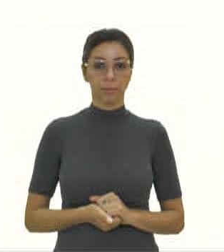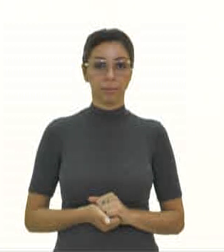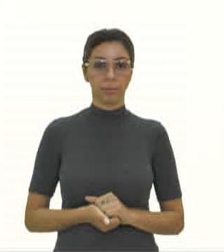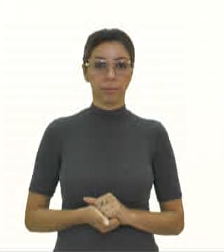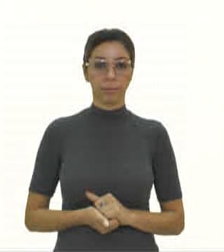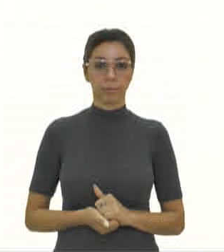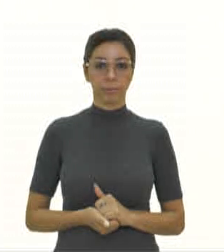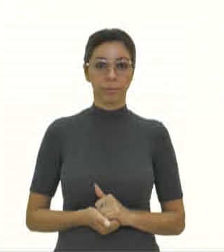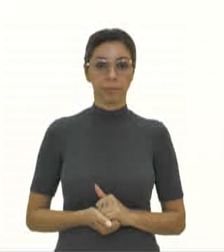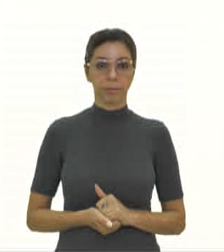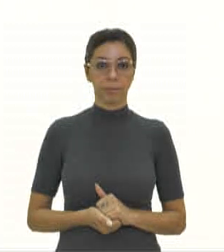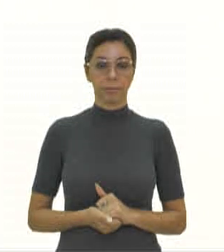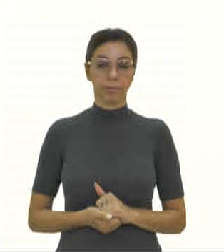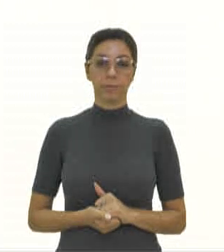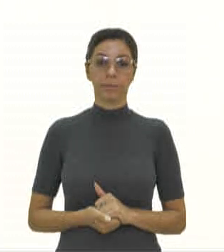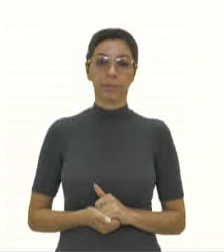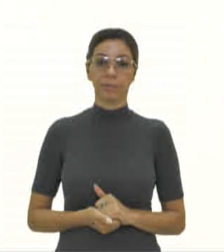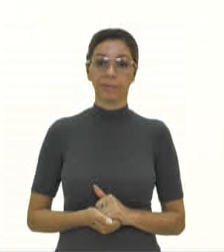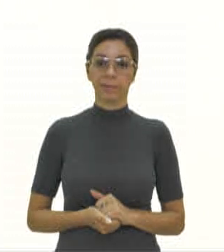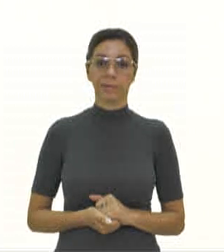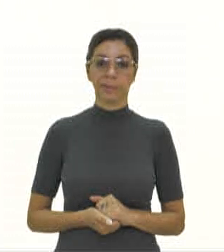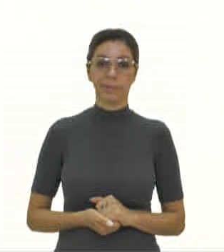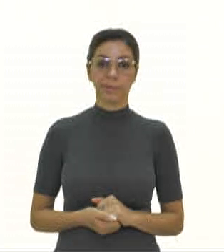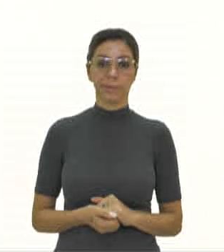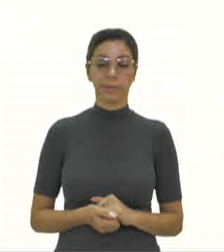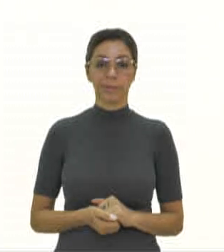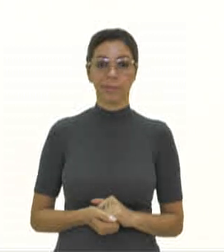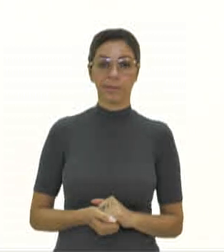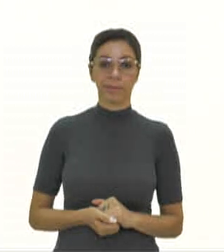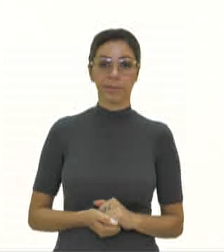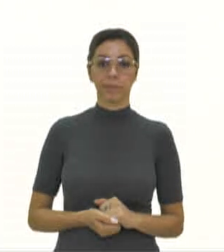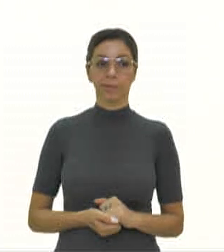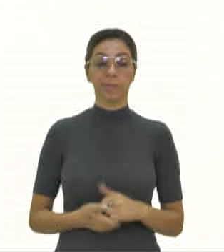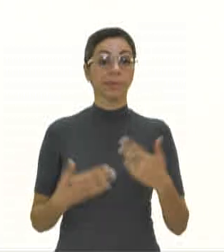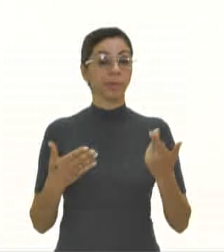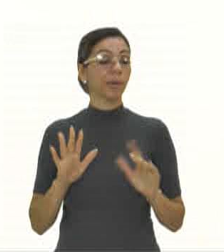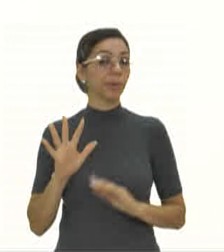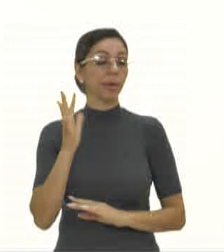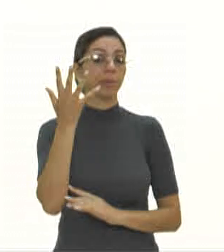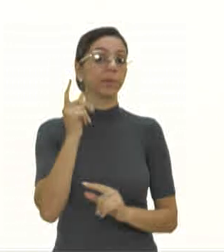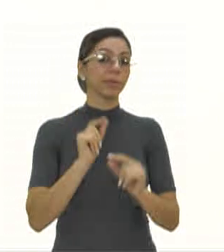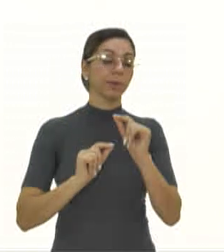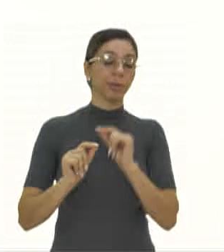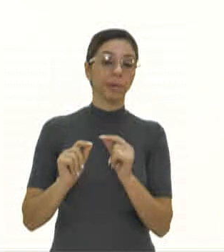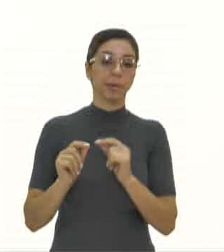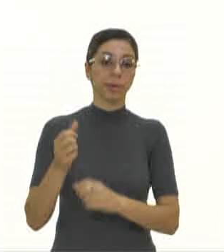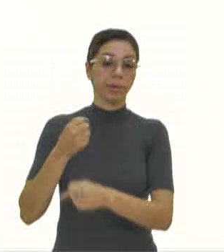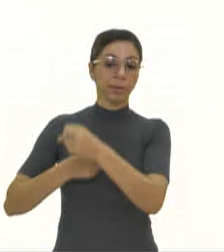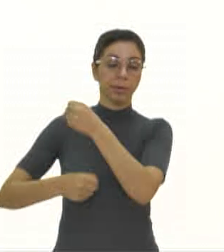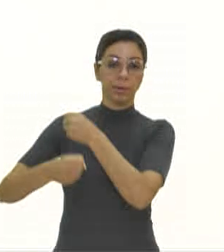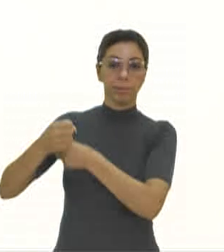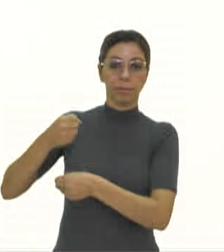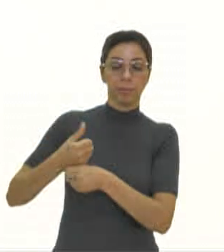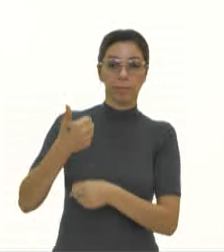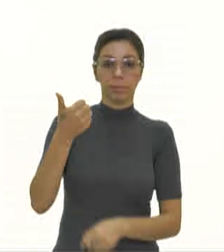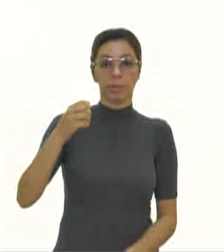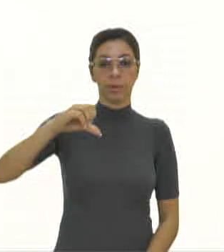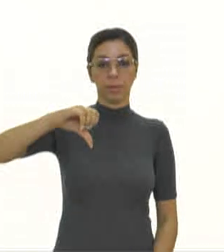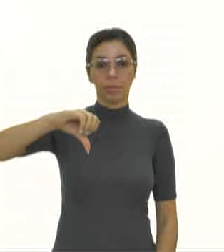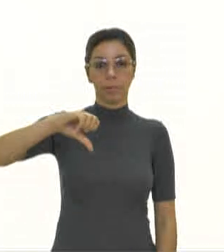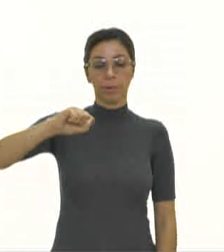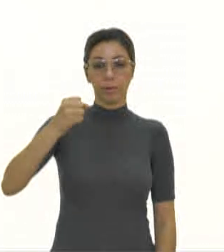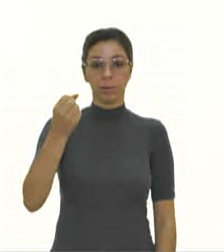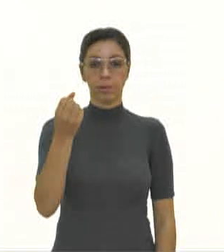malaria when his experiments produced a dark sludge. Então, o que aconteceu? Lá em 1856, o William